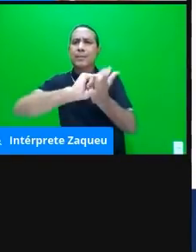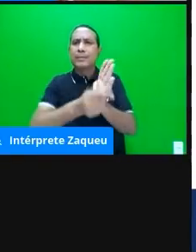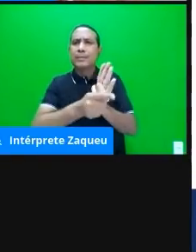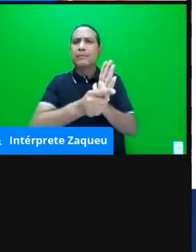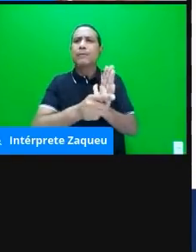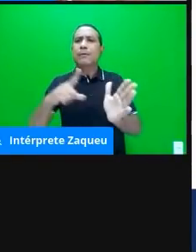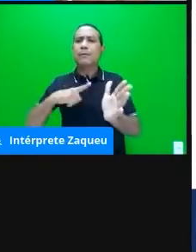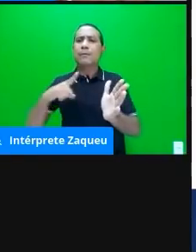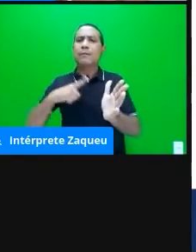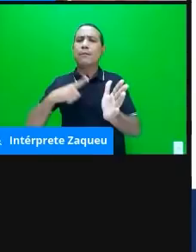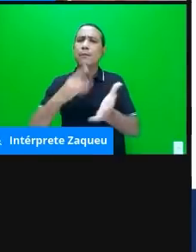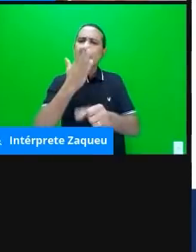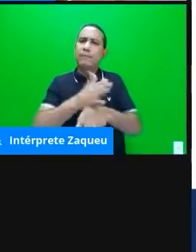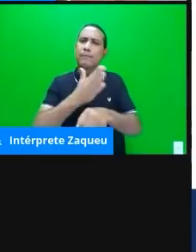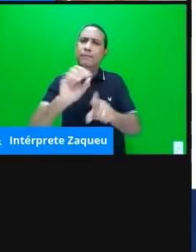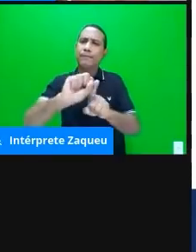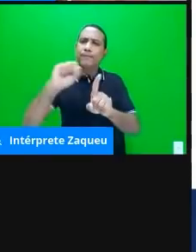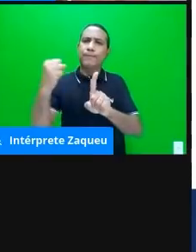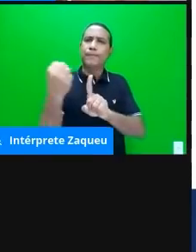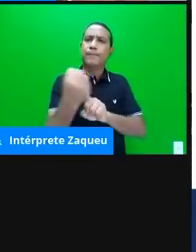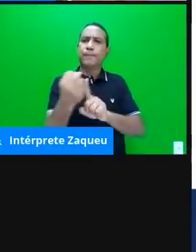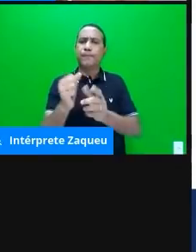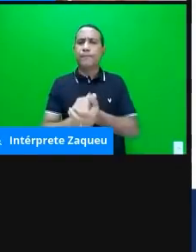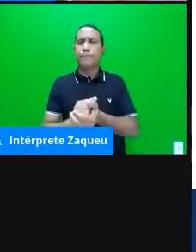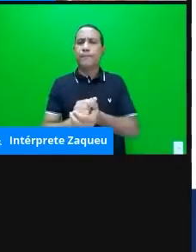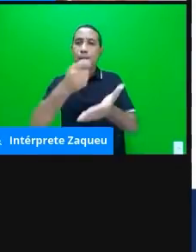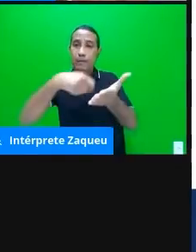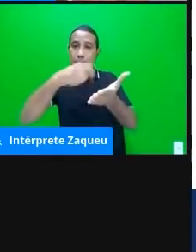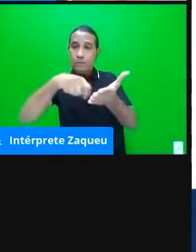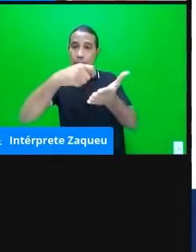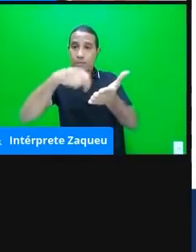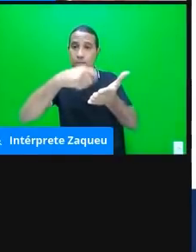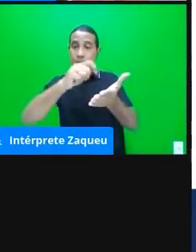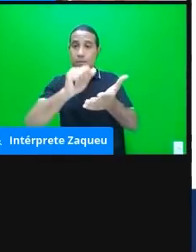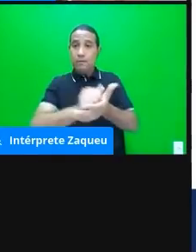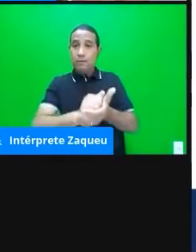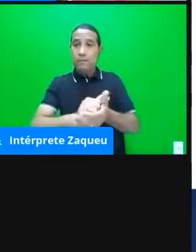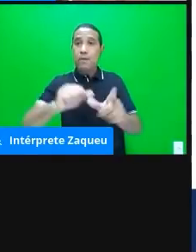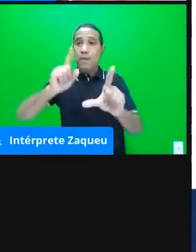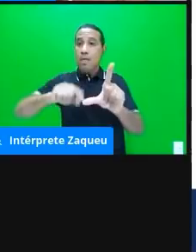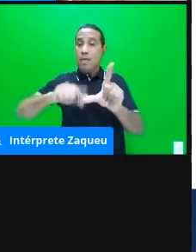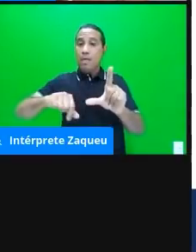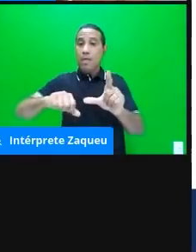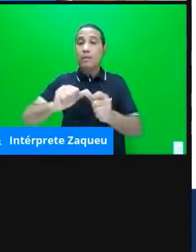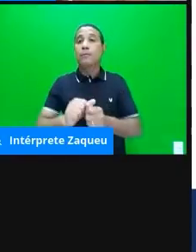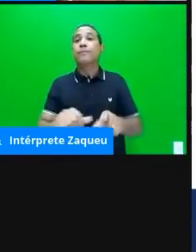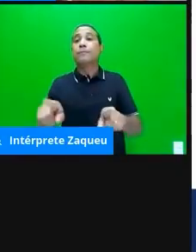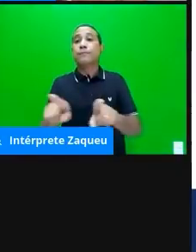sociais. Escrever, dominar as relações letra e som e compreender